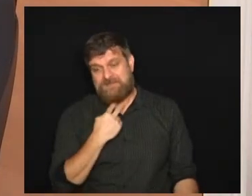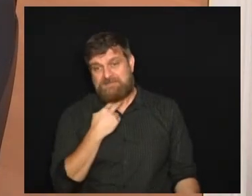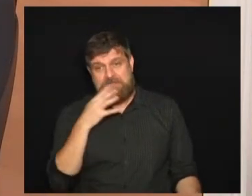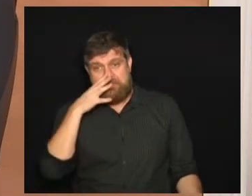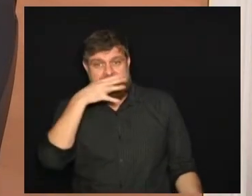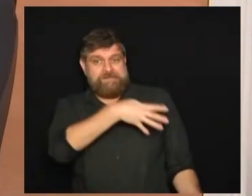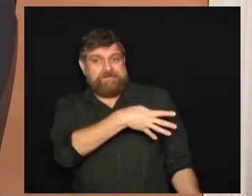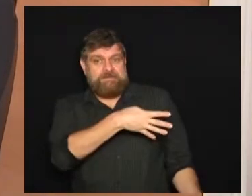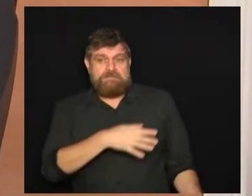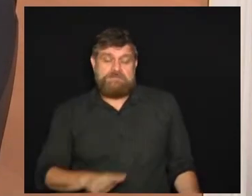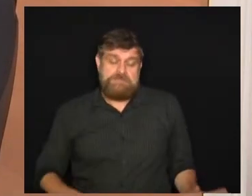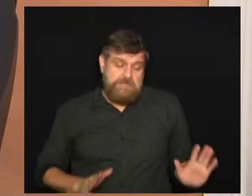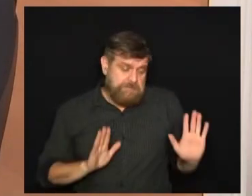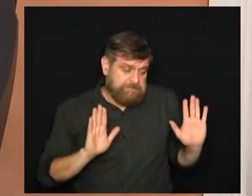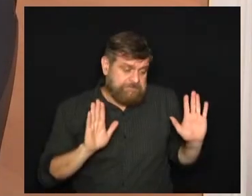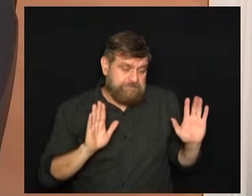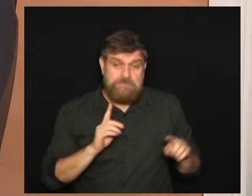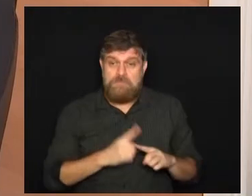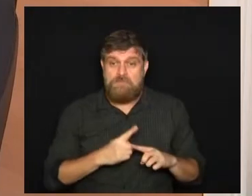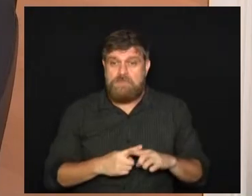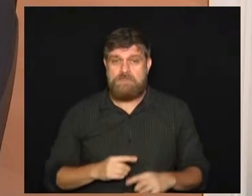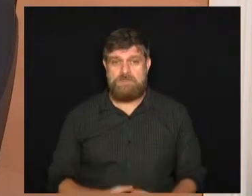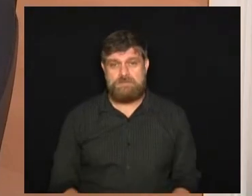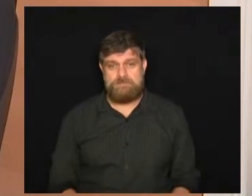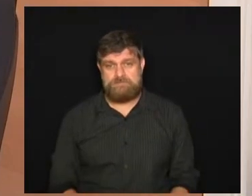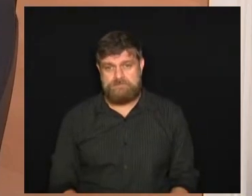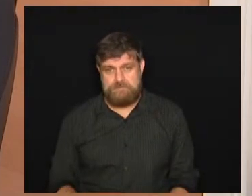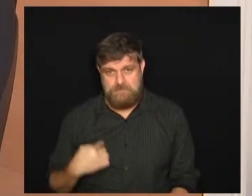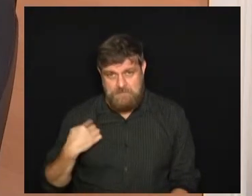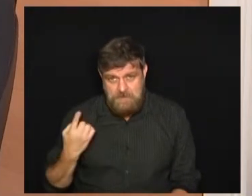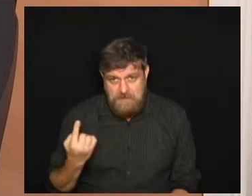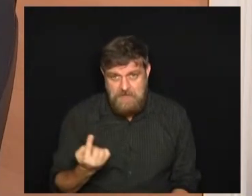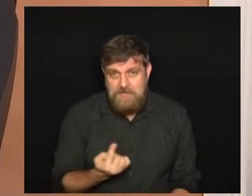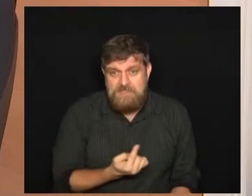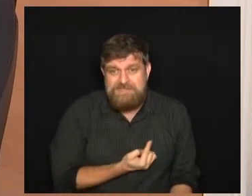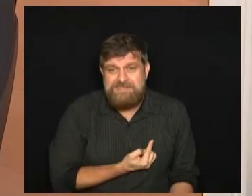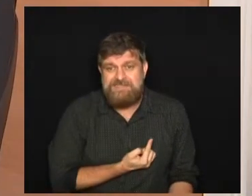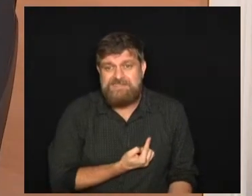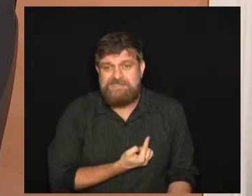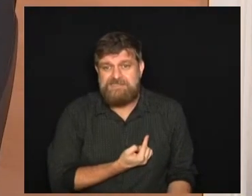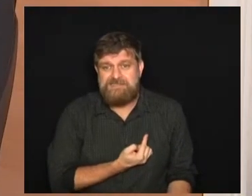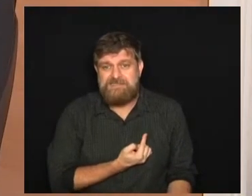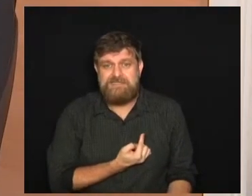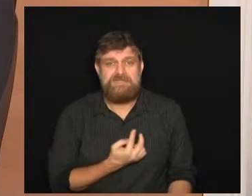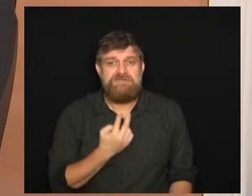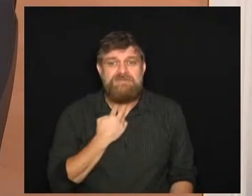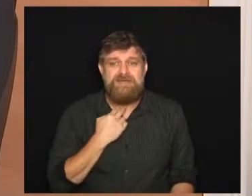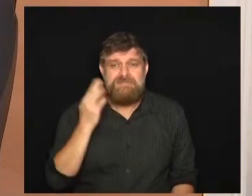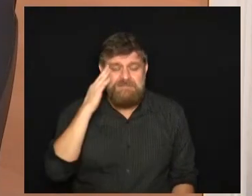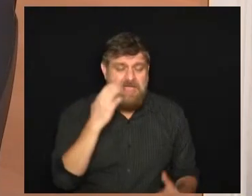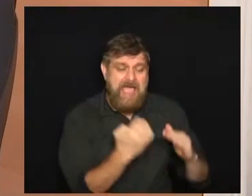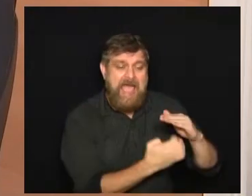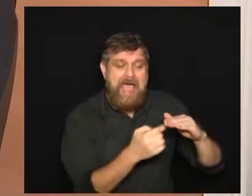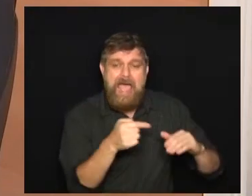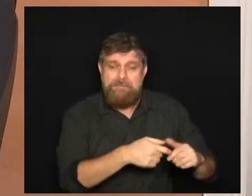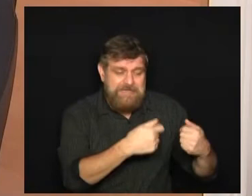dessa forma, Dito, porque a gente exatamente não tem um acompanhamento do que a empresa está precisando, né? A